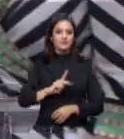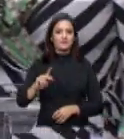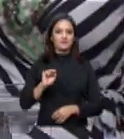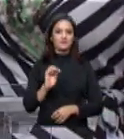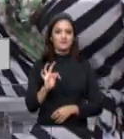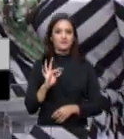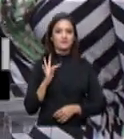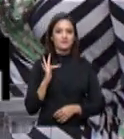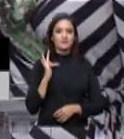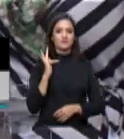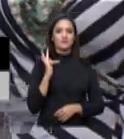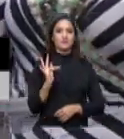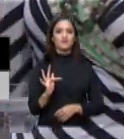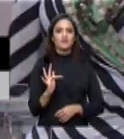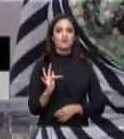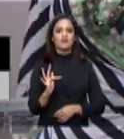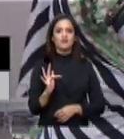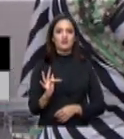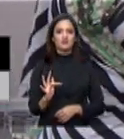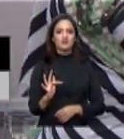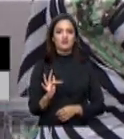Gilmar Mendes, Ricardo